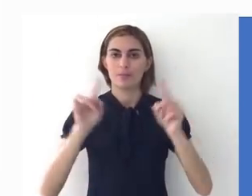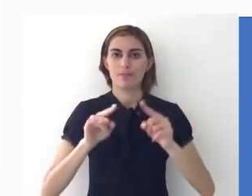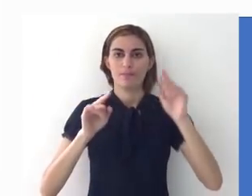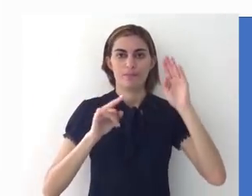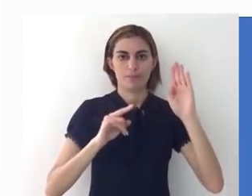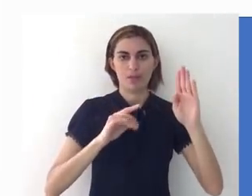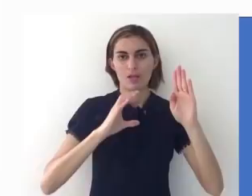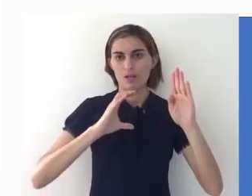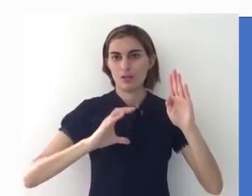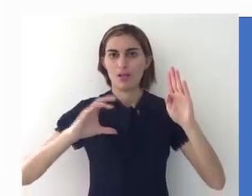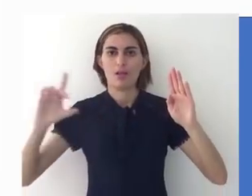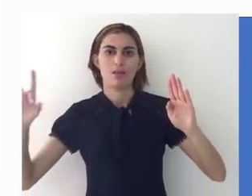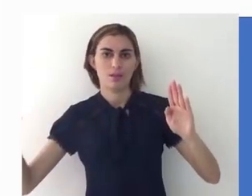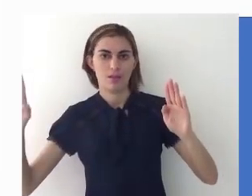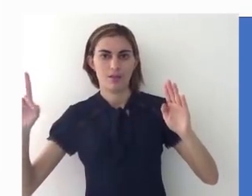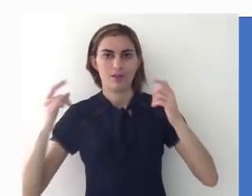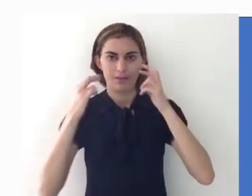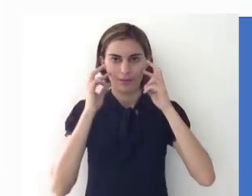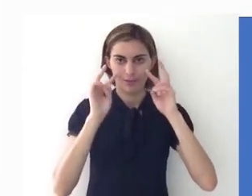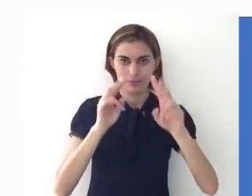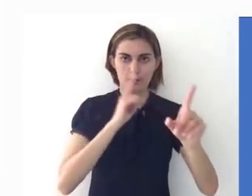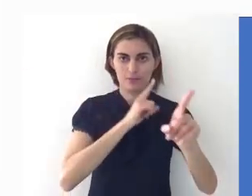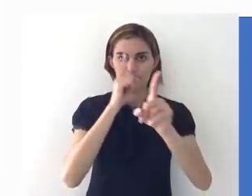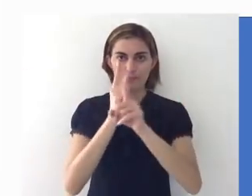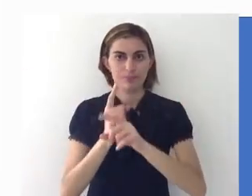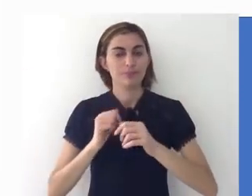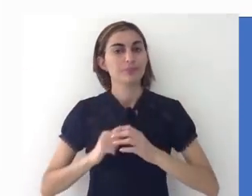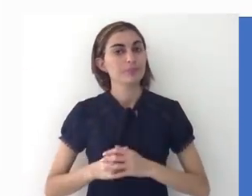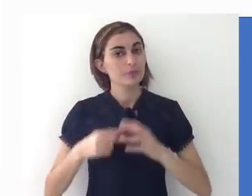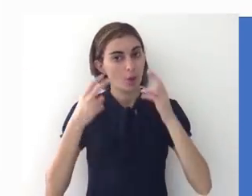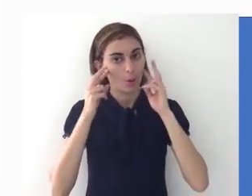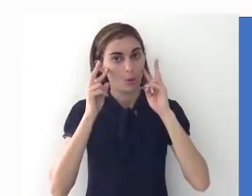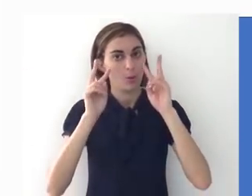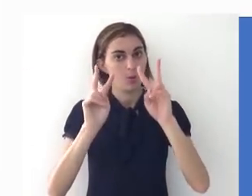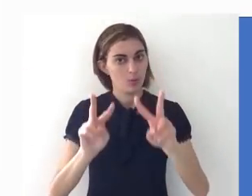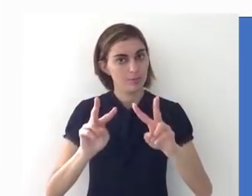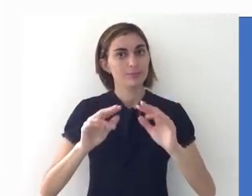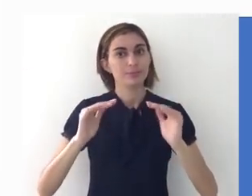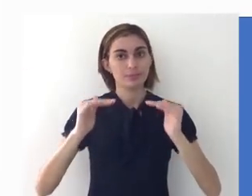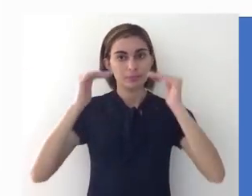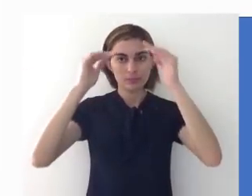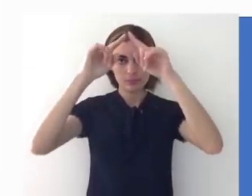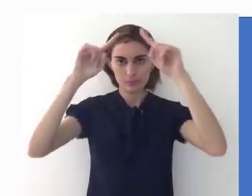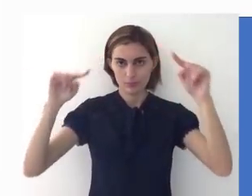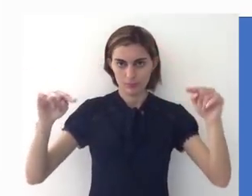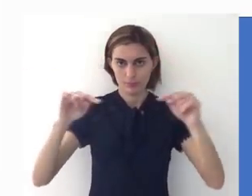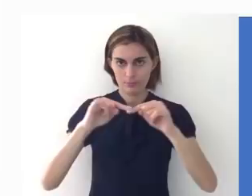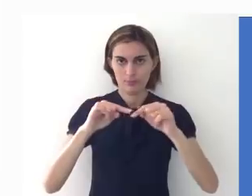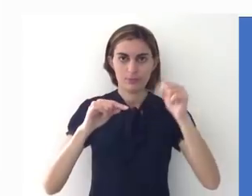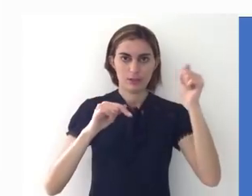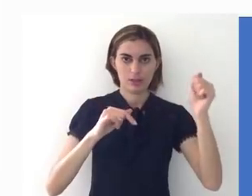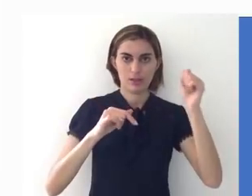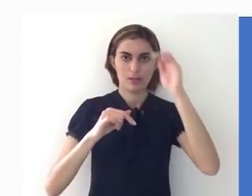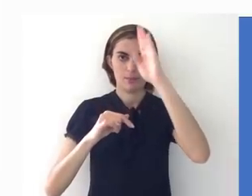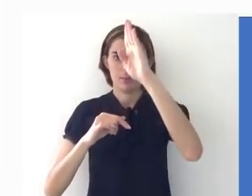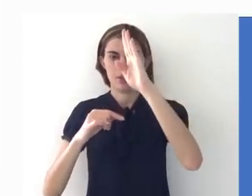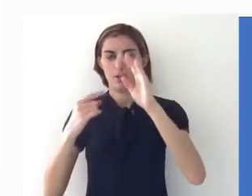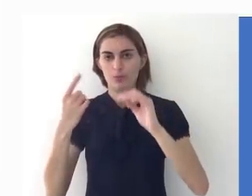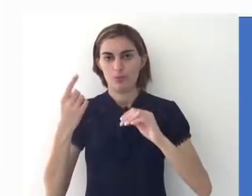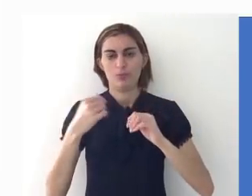o triângulo de baixo, BCD, que eu desenhei um triângulo vermelho para a gente identificar. Observa que no triângulo de